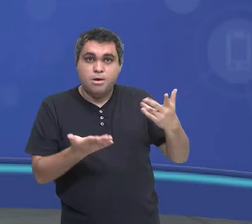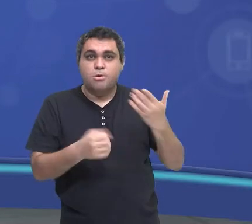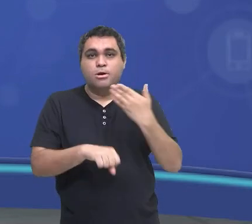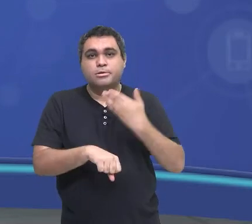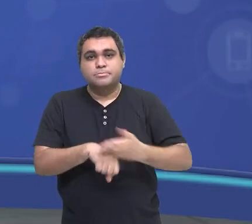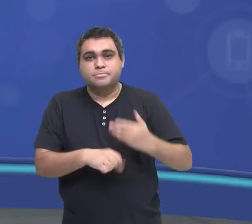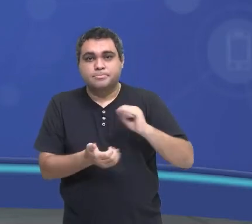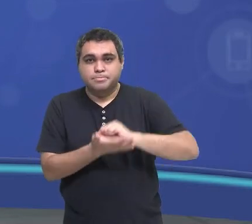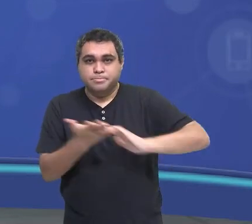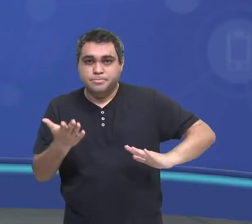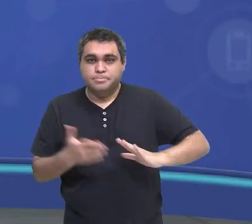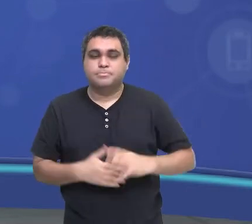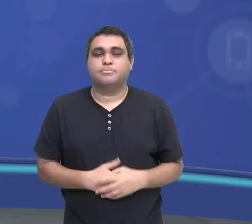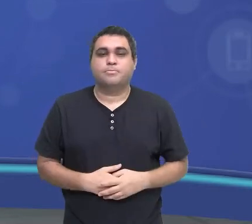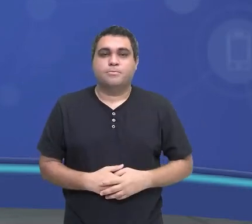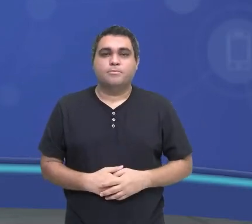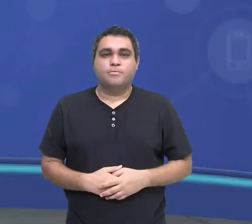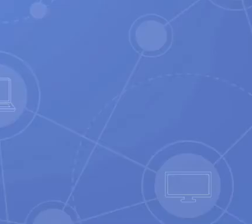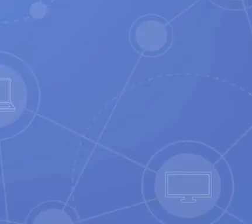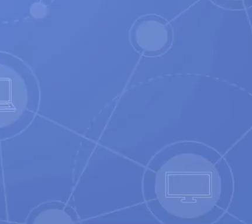nossa dinâmica? Vamos lá.